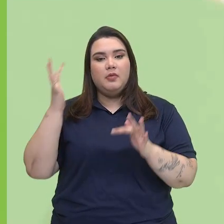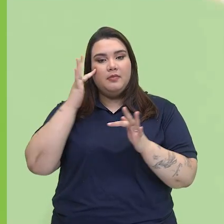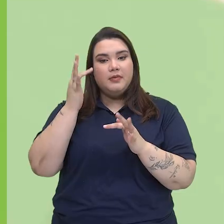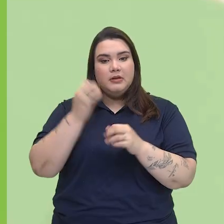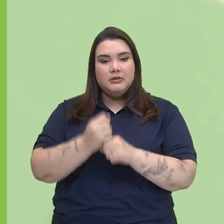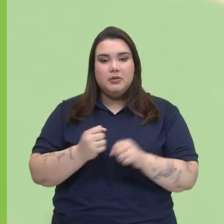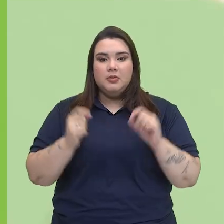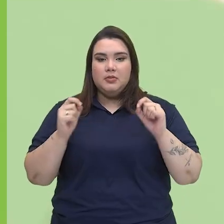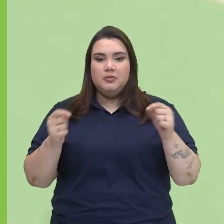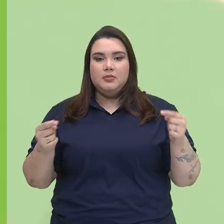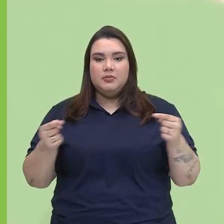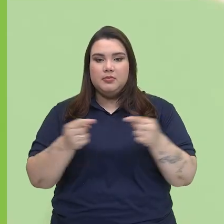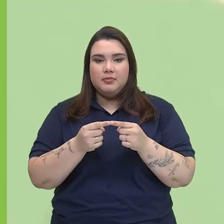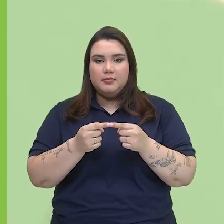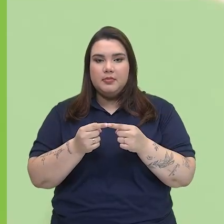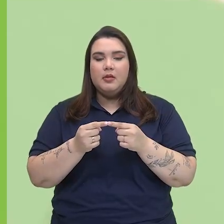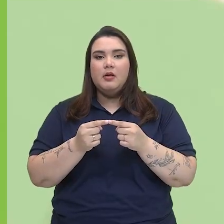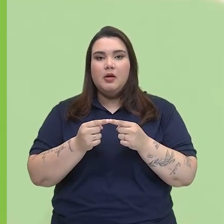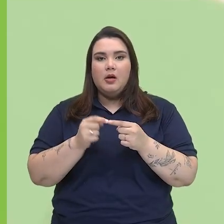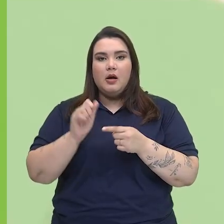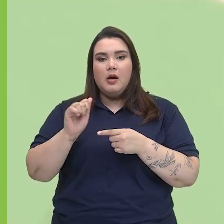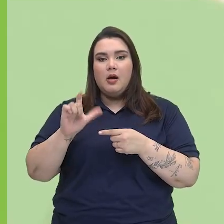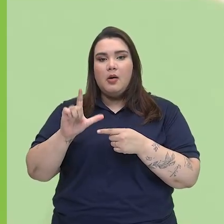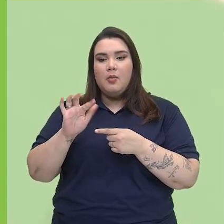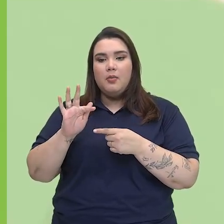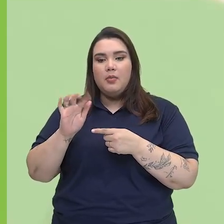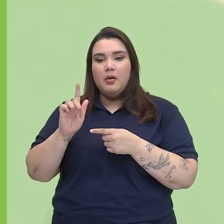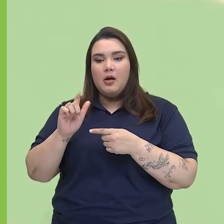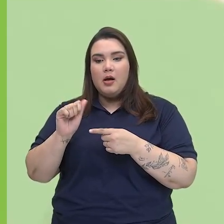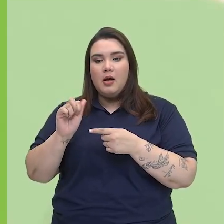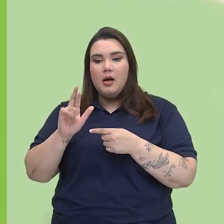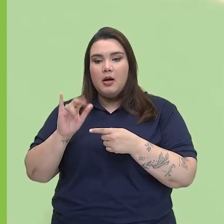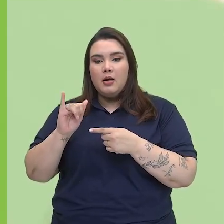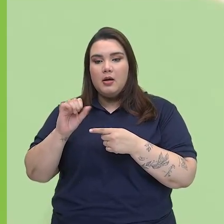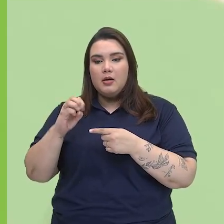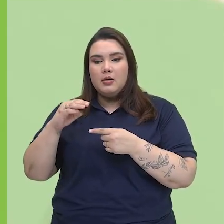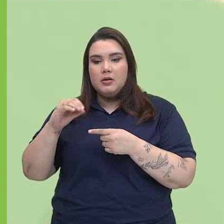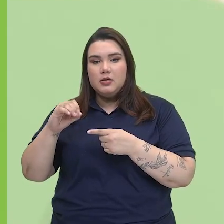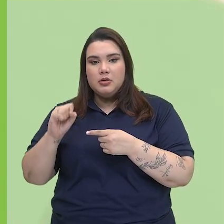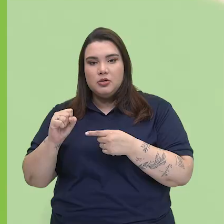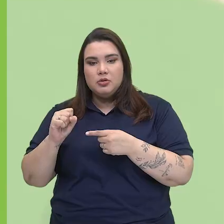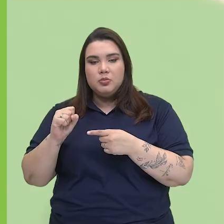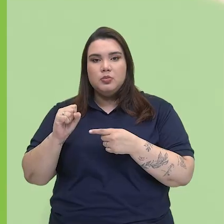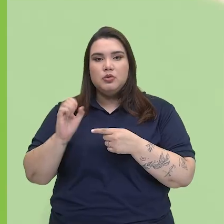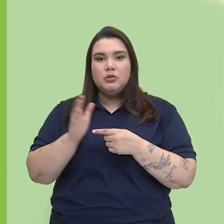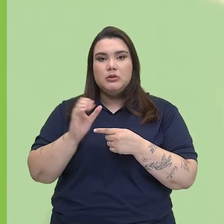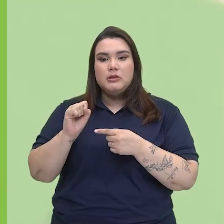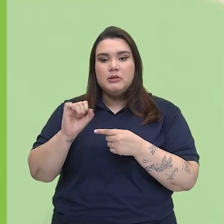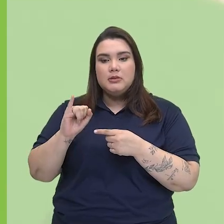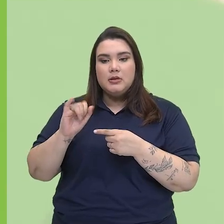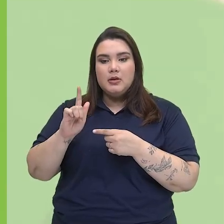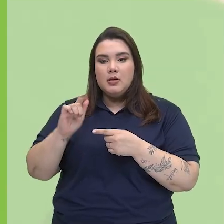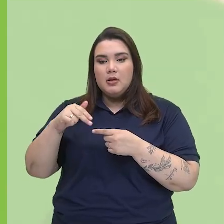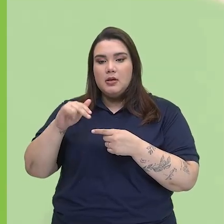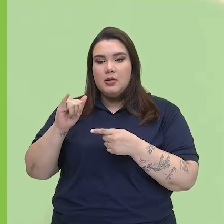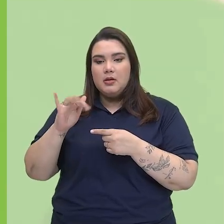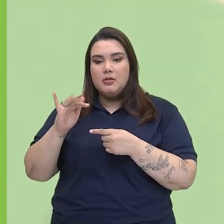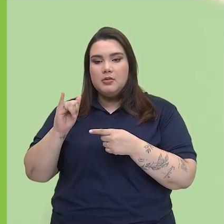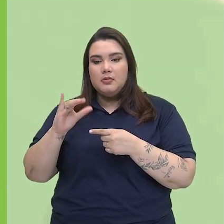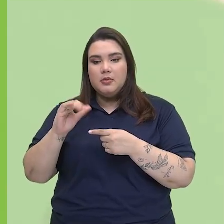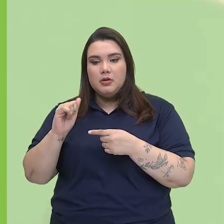é a questão dos algarismos significativos, algarismos duvidosos, e também vamos falar também da